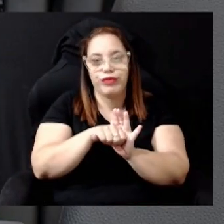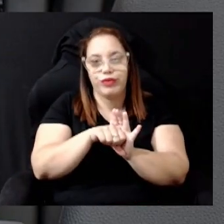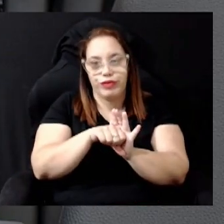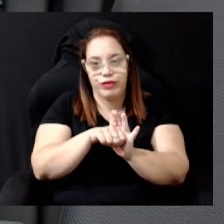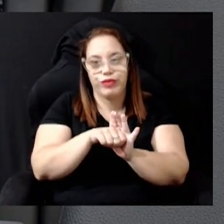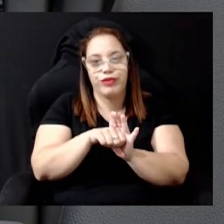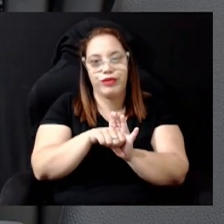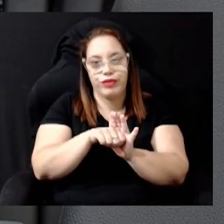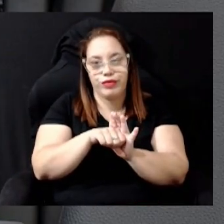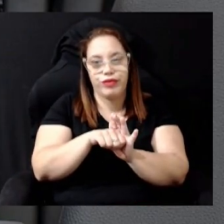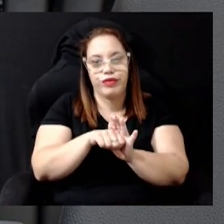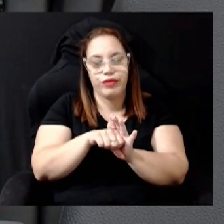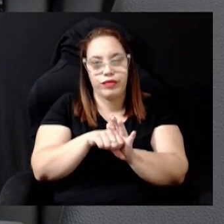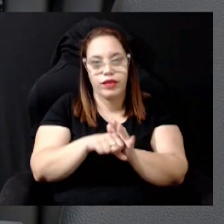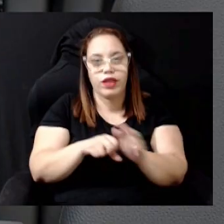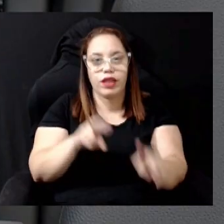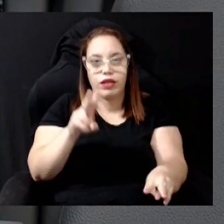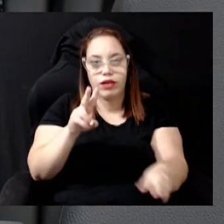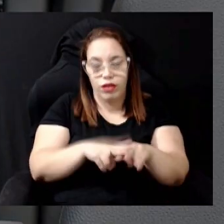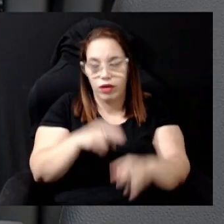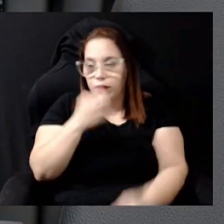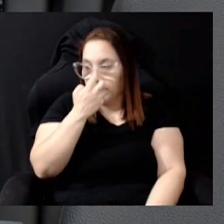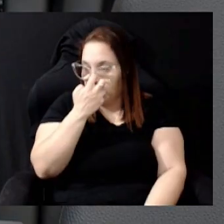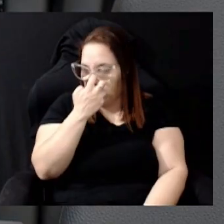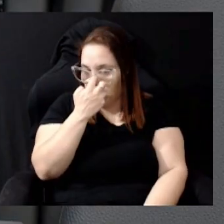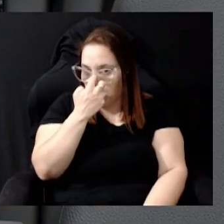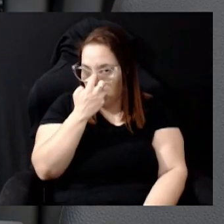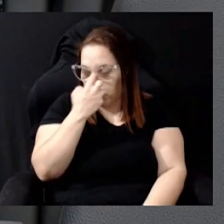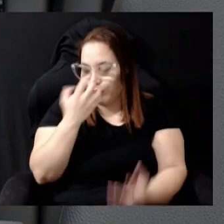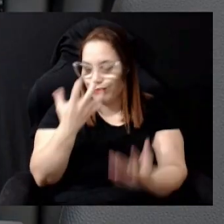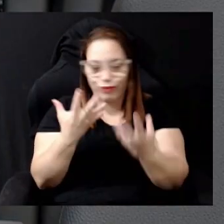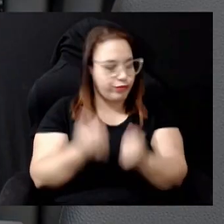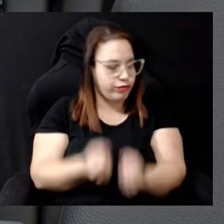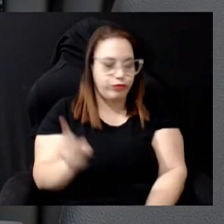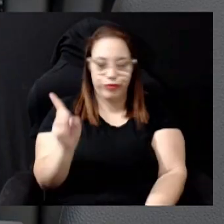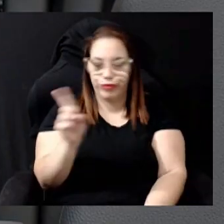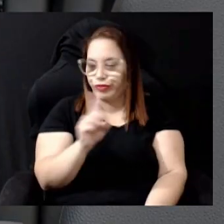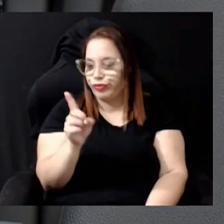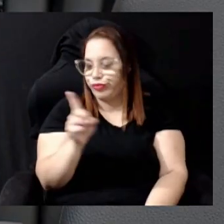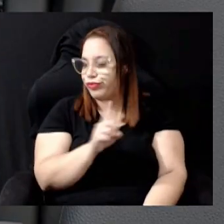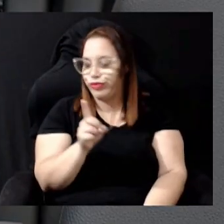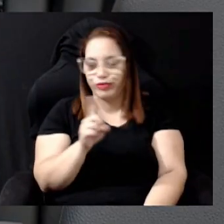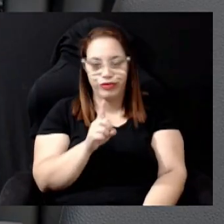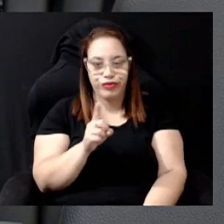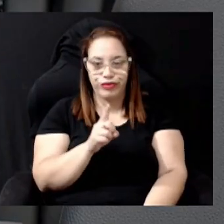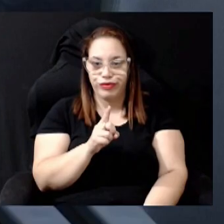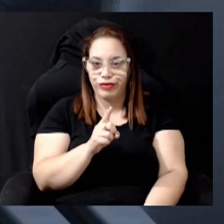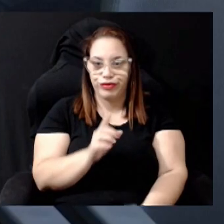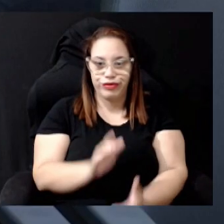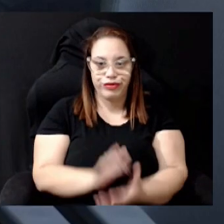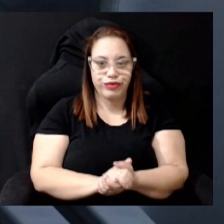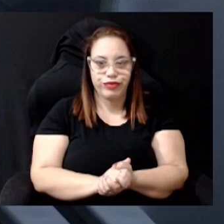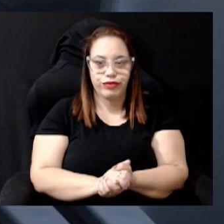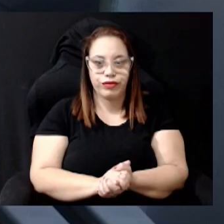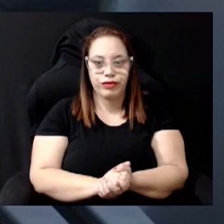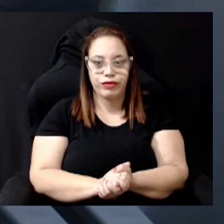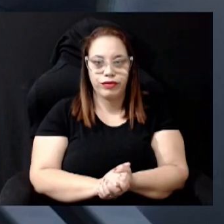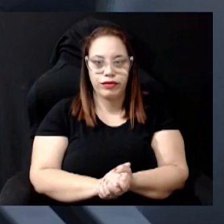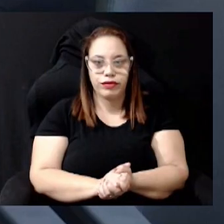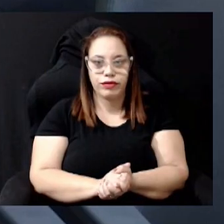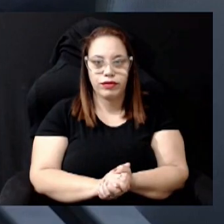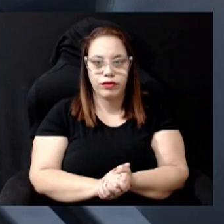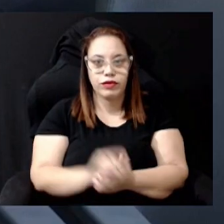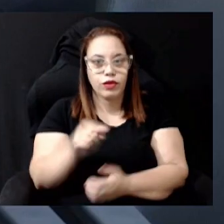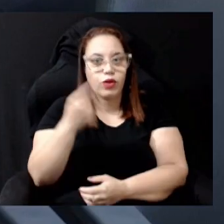se pode aceitar que aconteçam esse tipo de situação. Outro